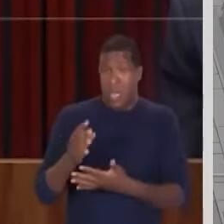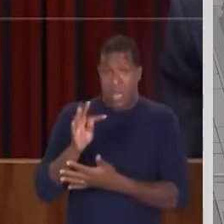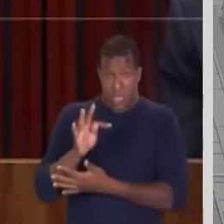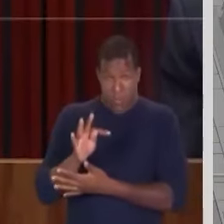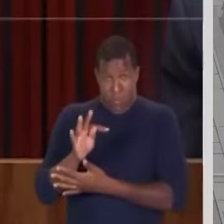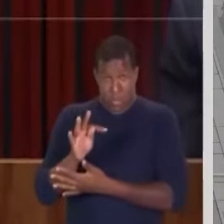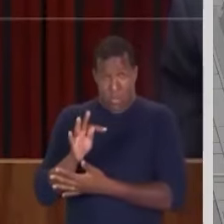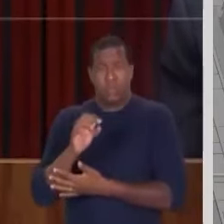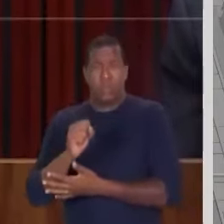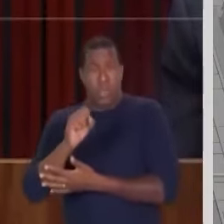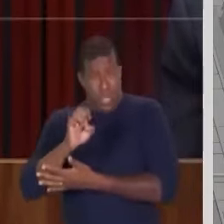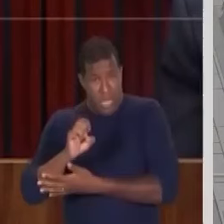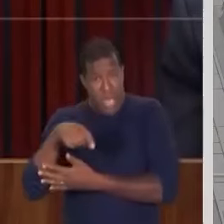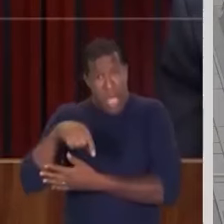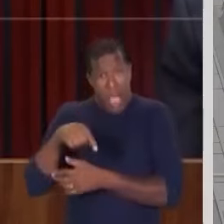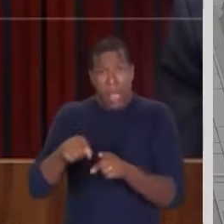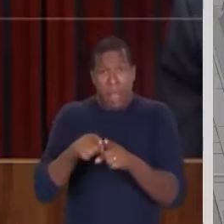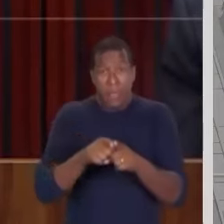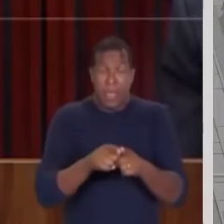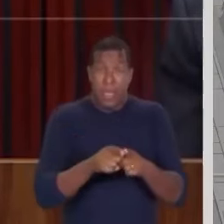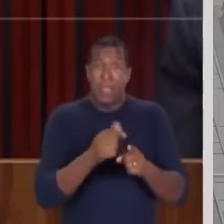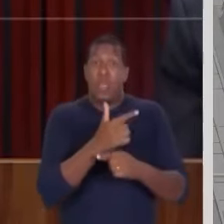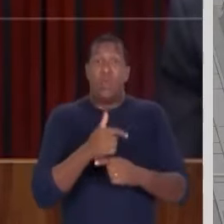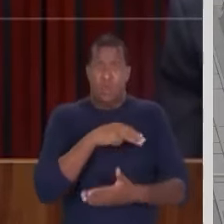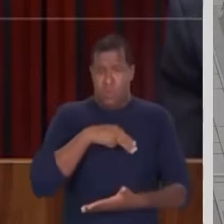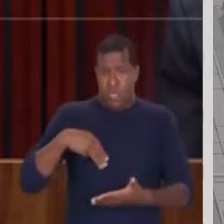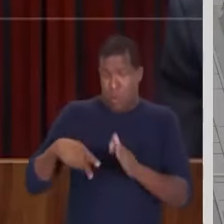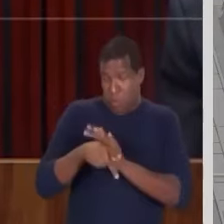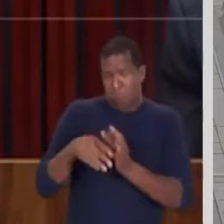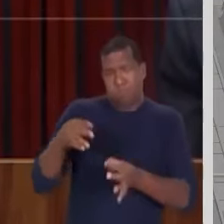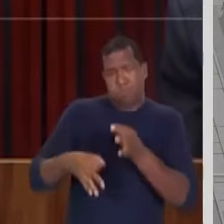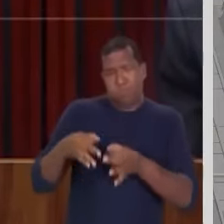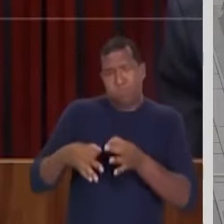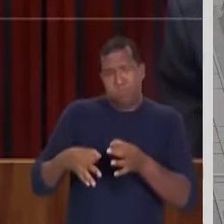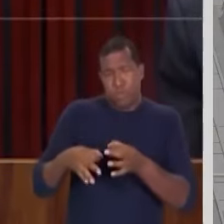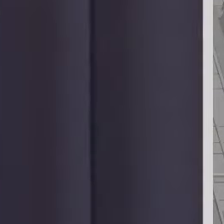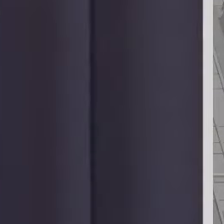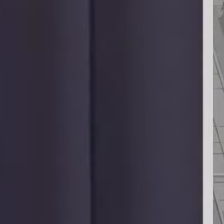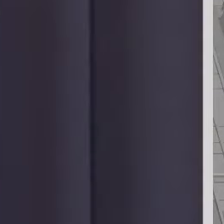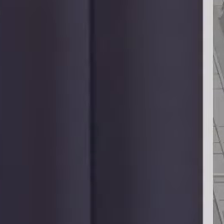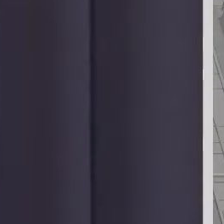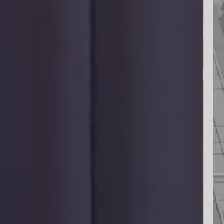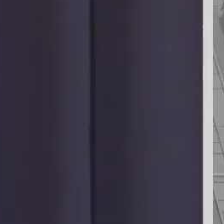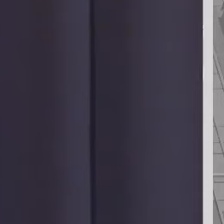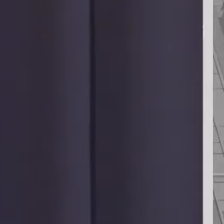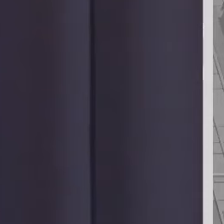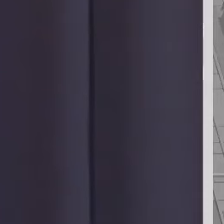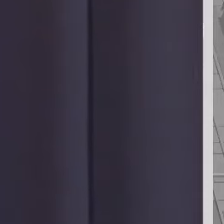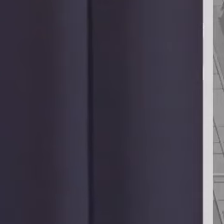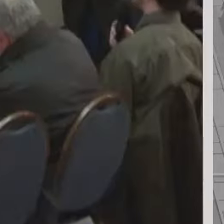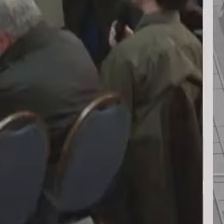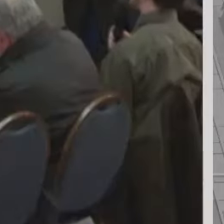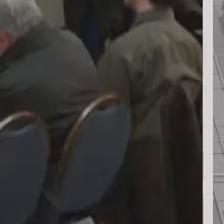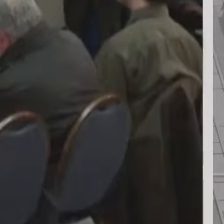uma censura que não pode ser acatada, uma censura que não pode ser permitida, nem levada em